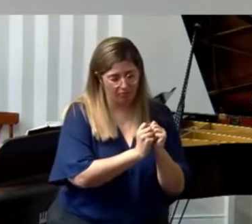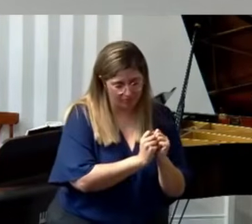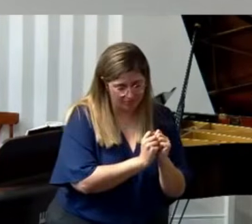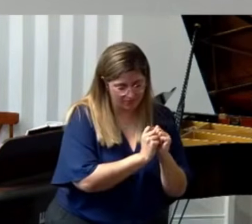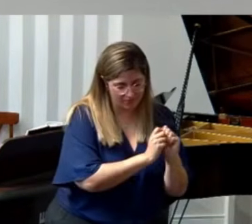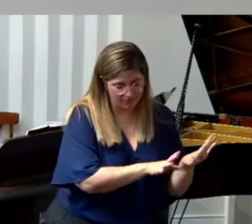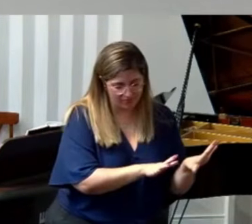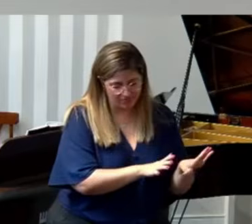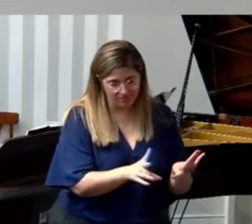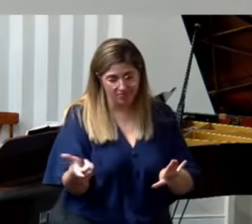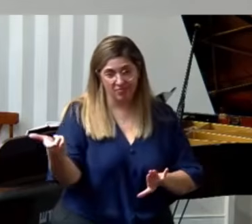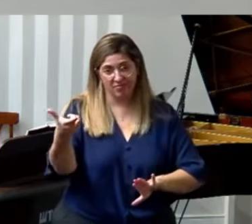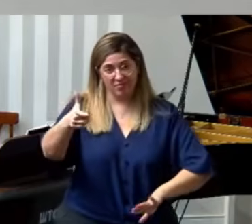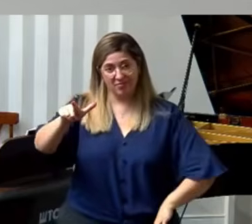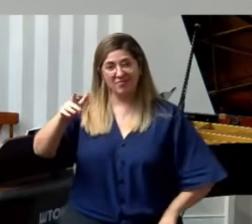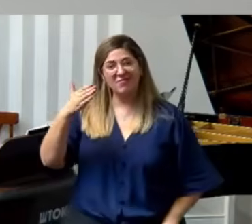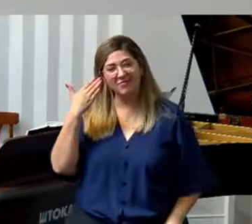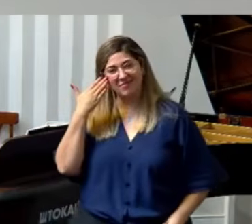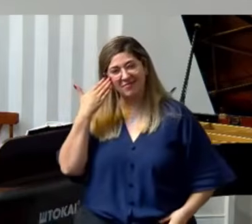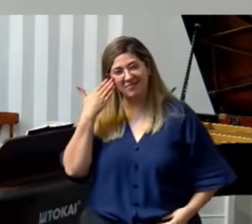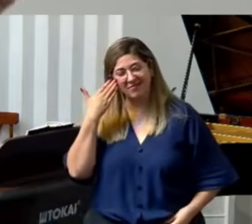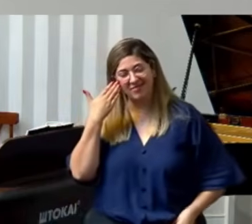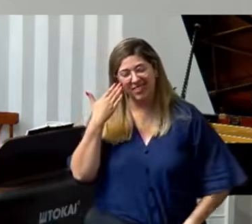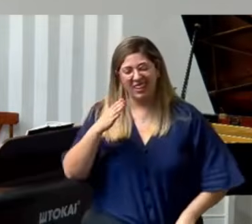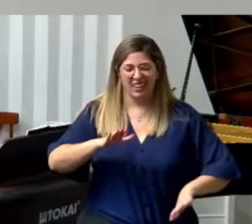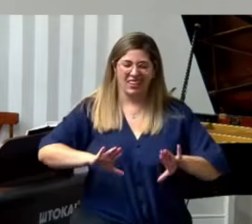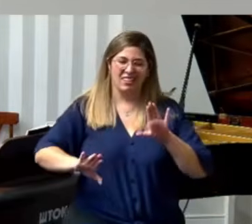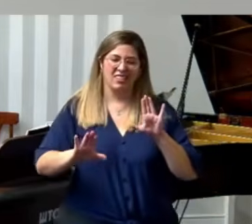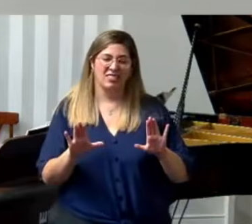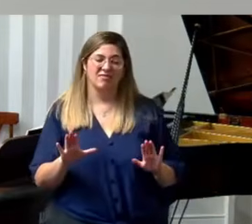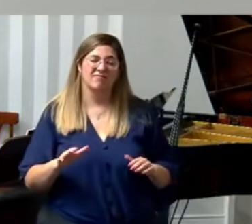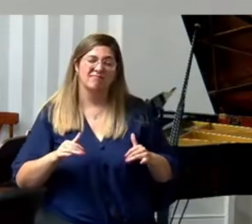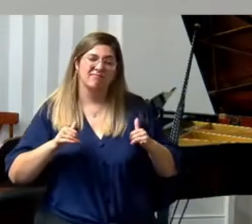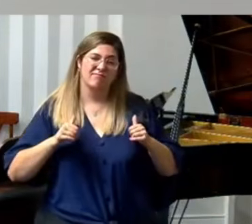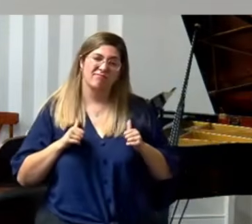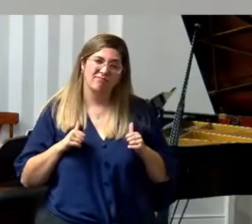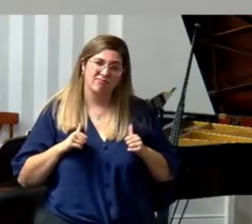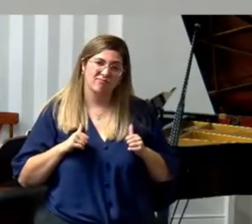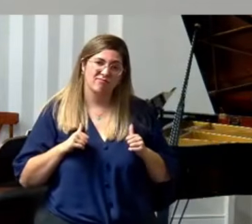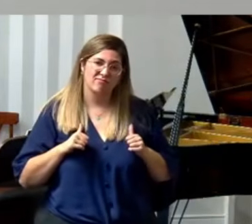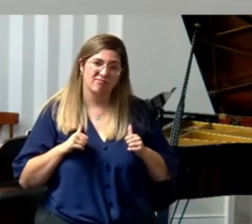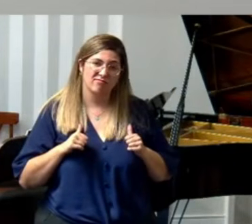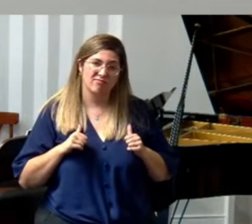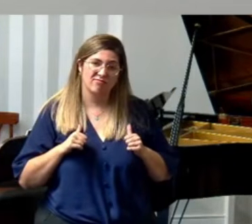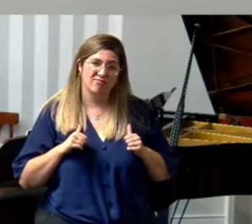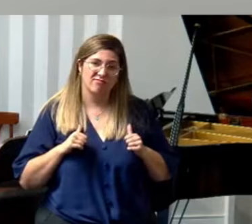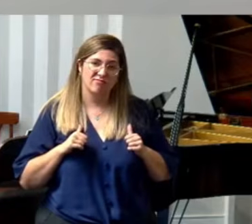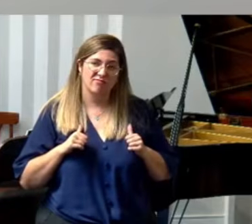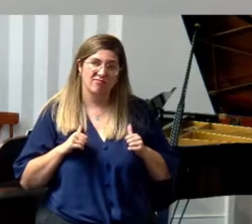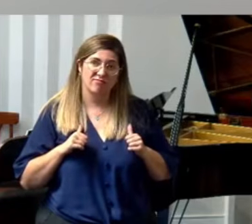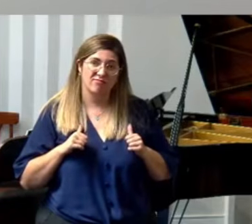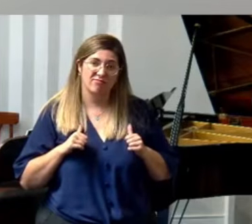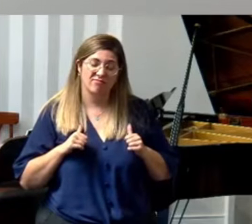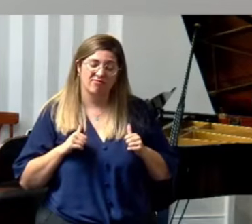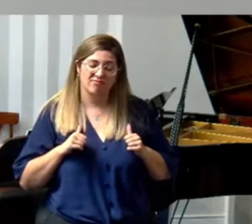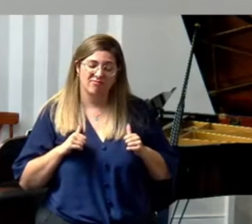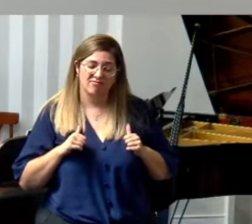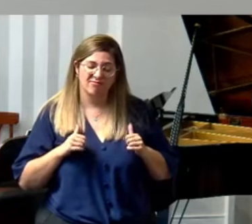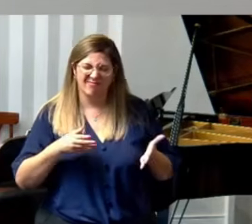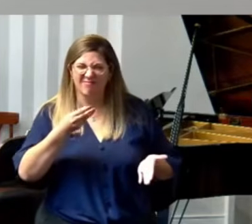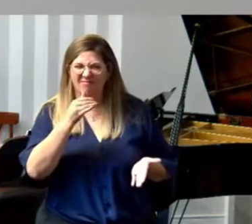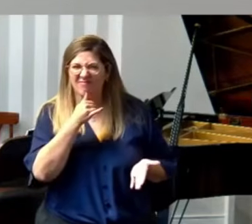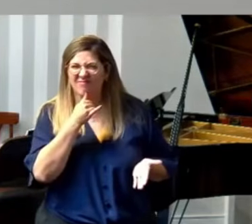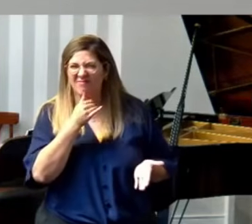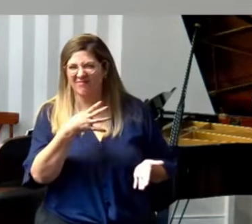encerrado. Se tem algo que frustra, é às vezes a gente se envolver com um projeto todo animado, e então chega no final, não tem mais como